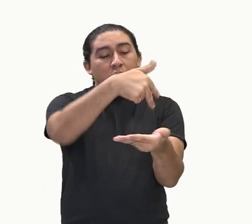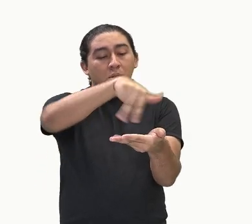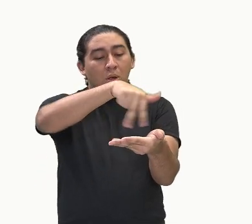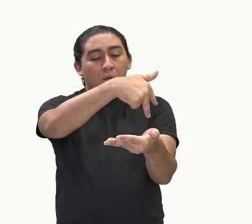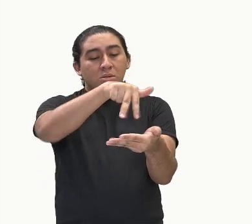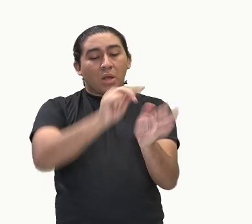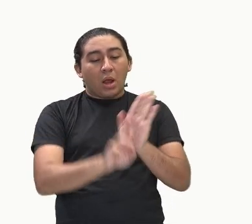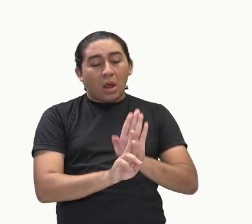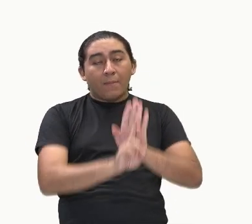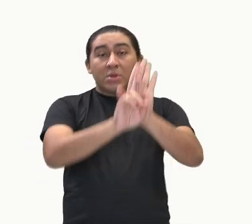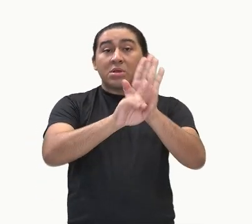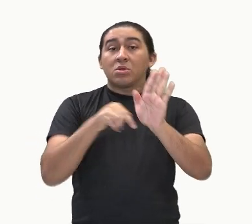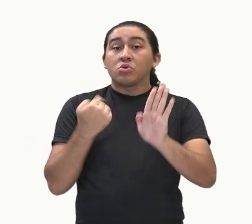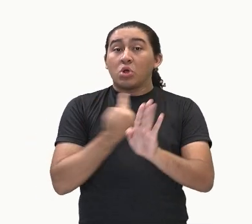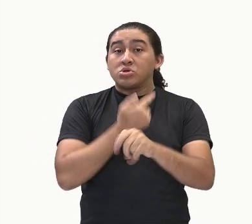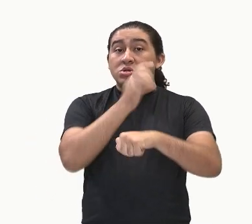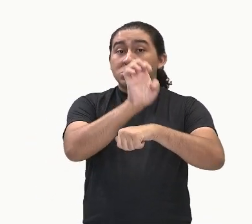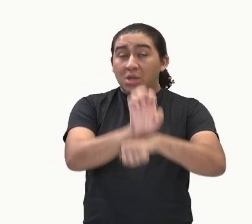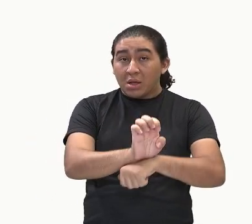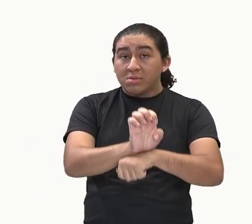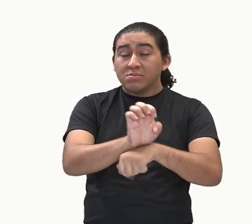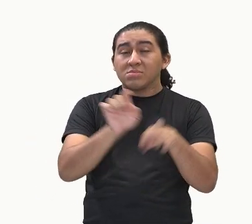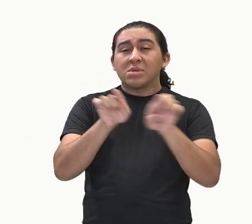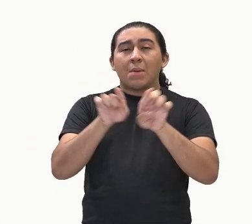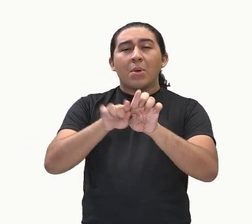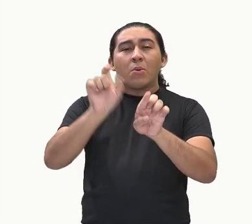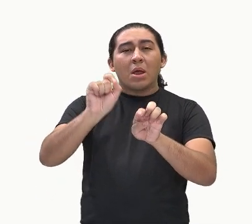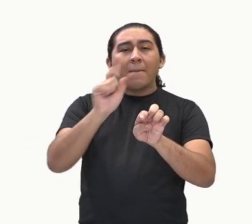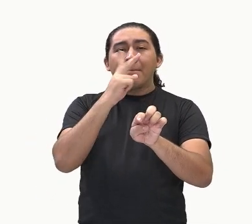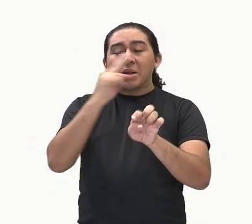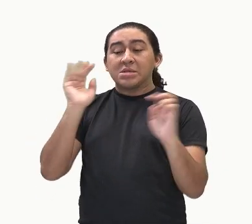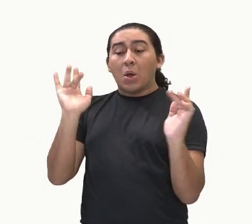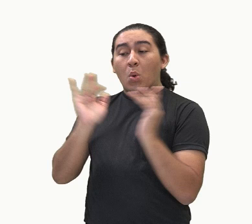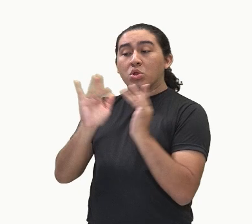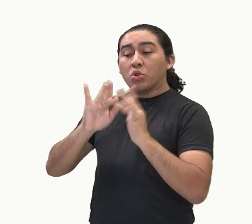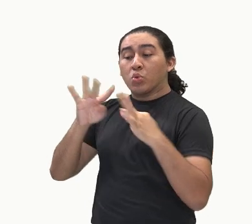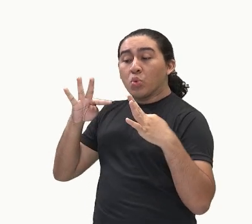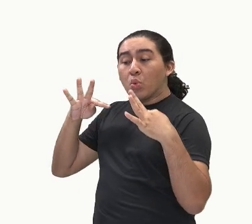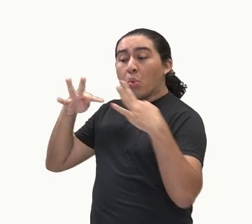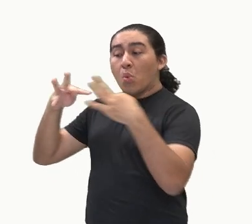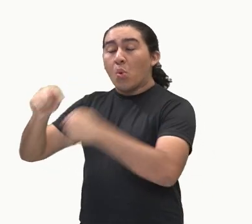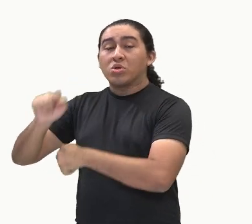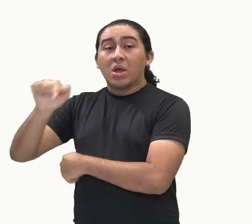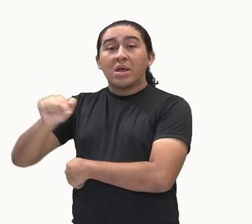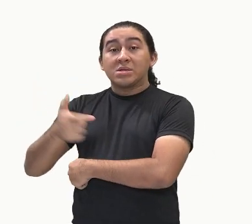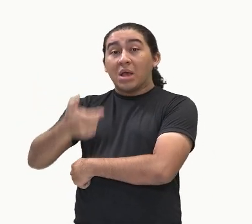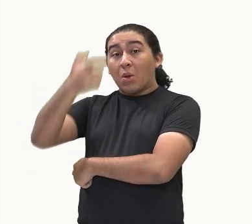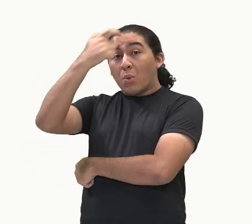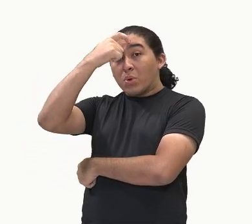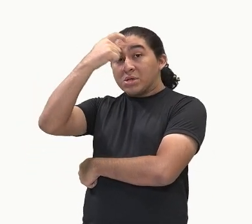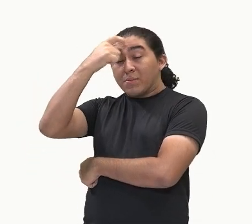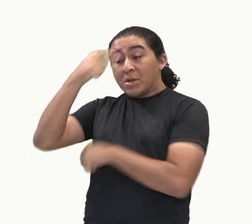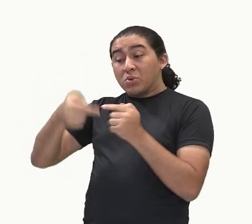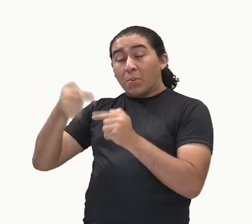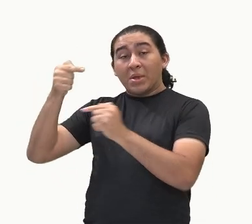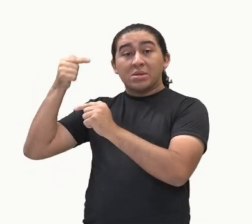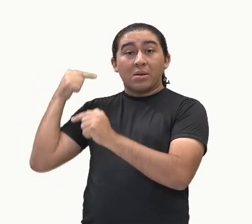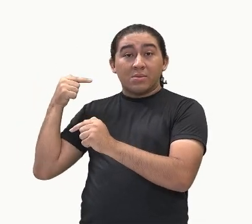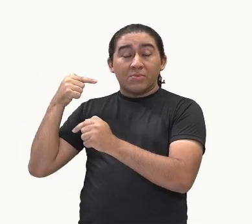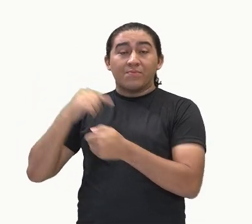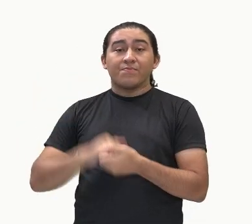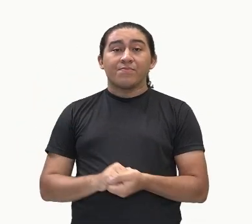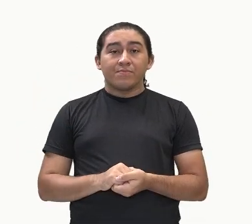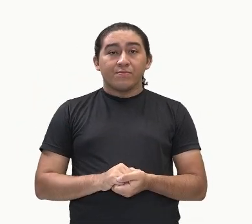representa enquanto resgatando toda essa sabedoria ancestral. Quando a gente fala do corpo de